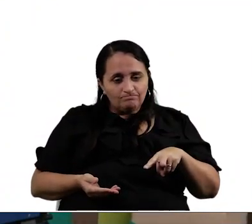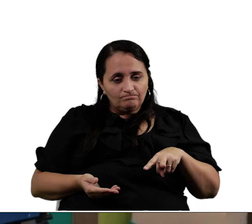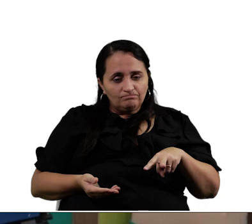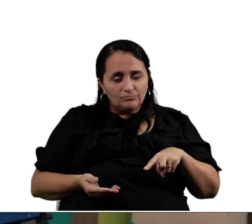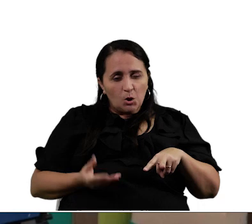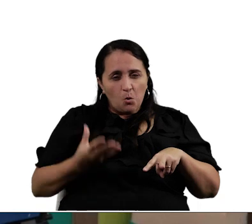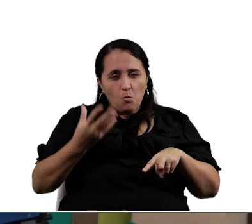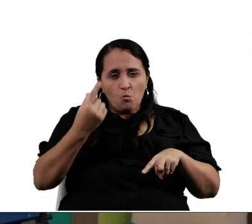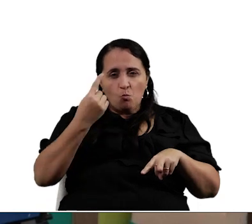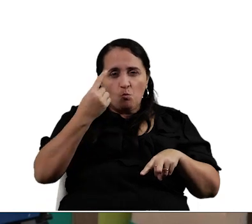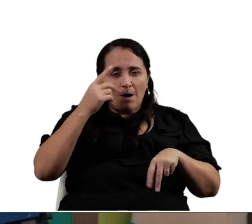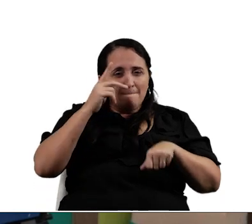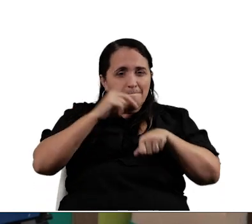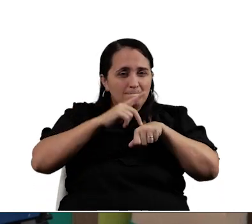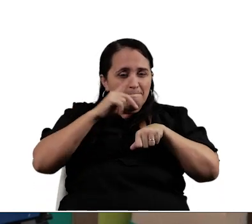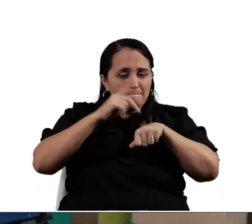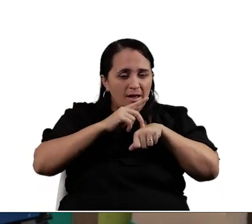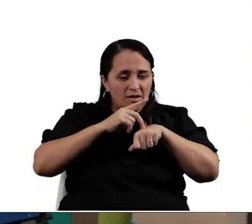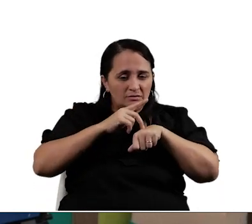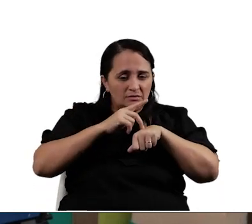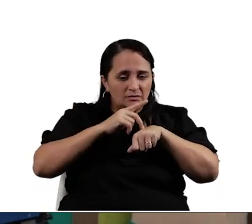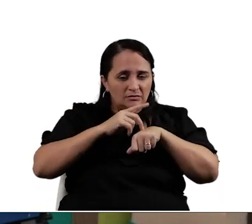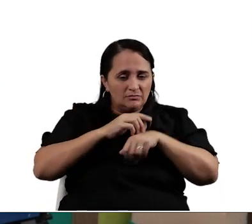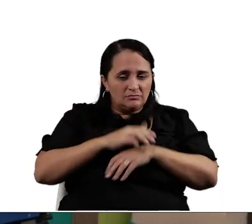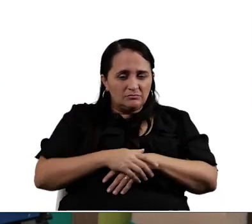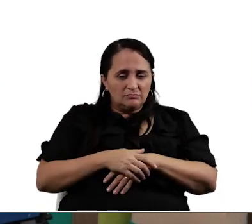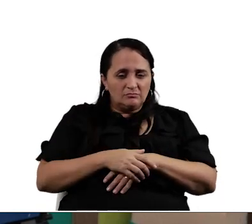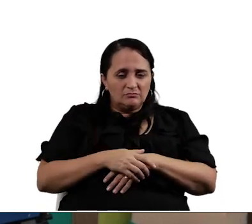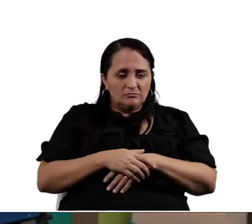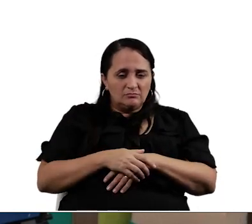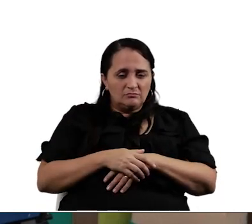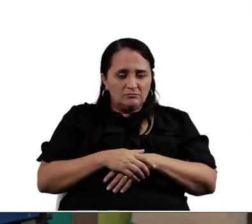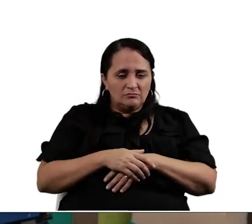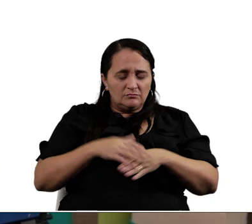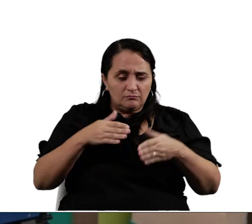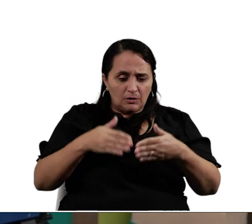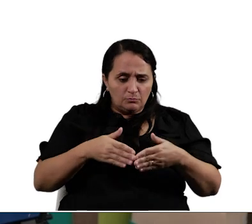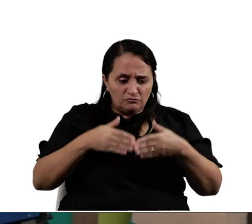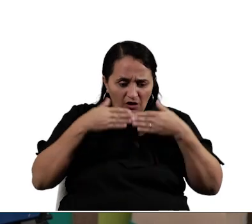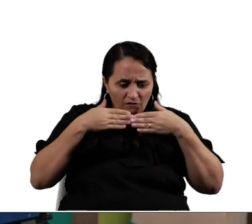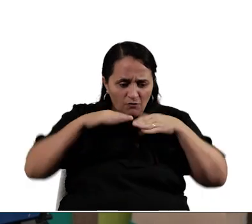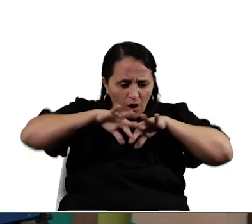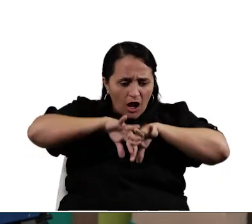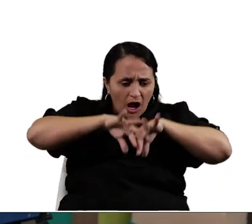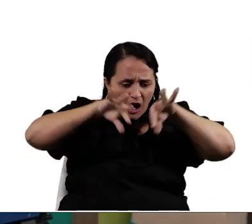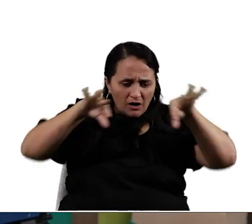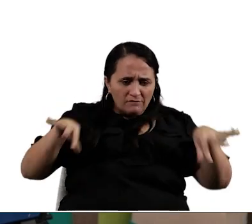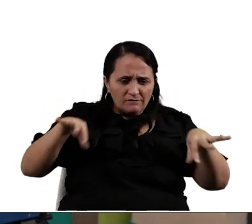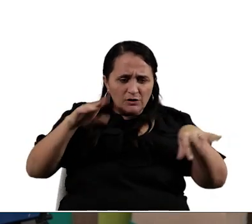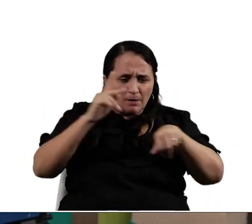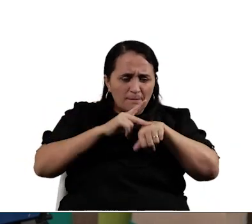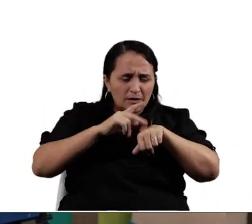grande pedra. E ele começou a cantar: afasta a pedra, senão me esborracho. Afasta a pedra, senão